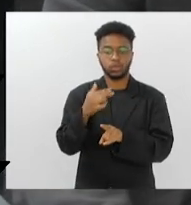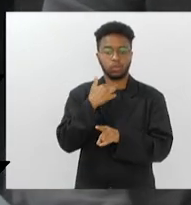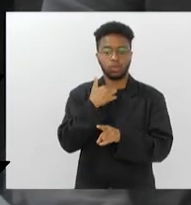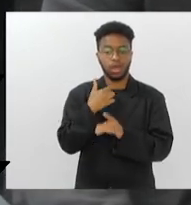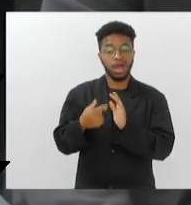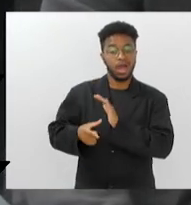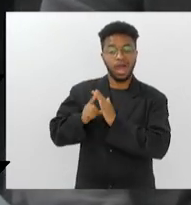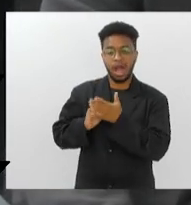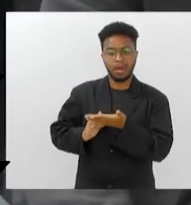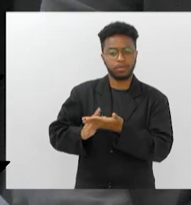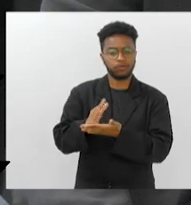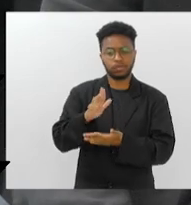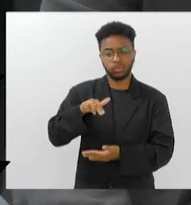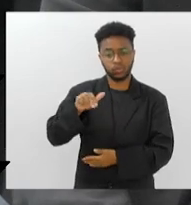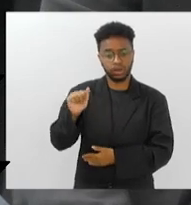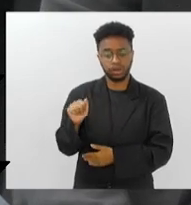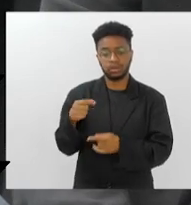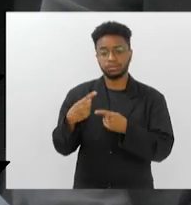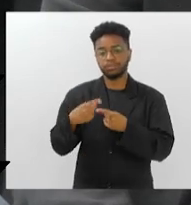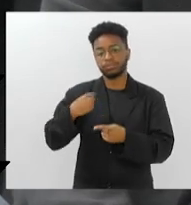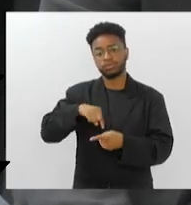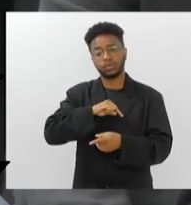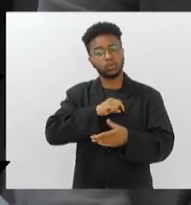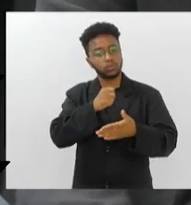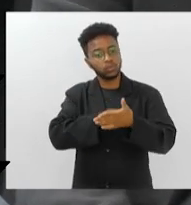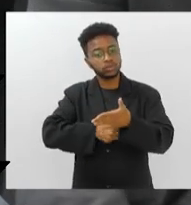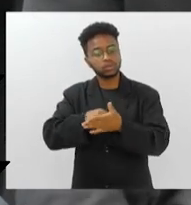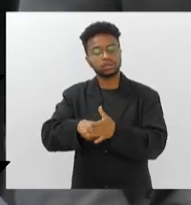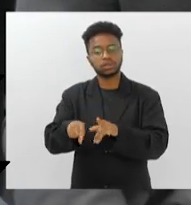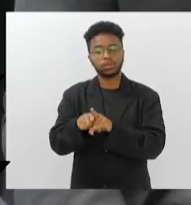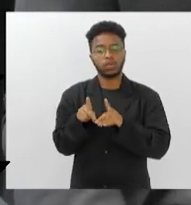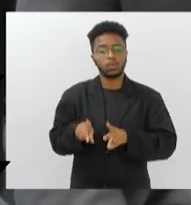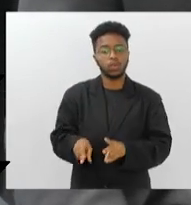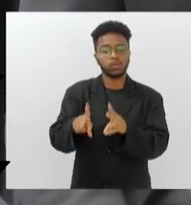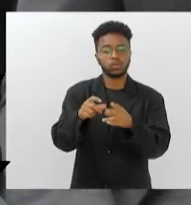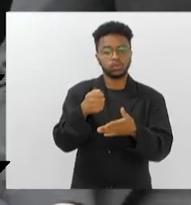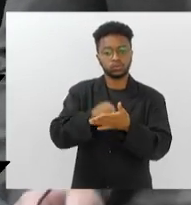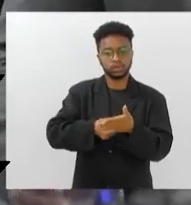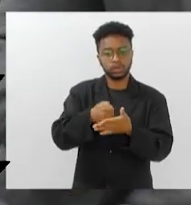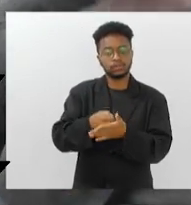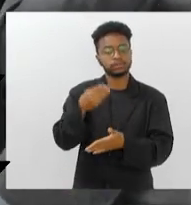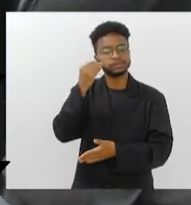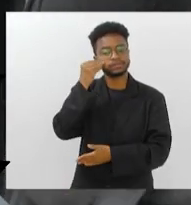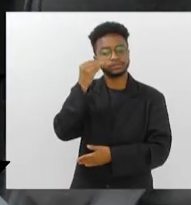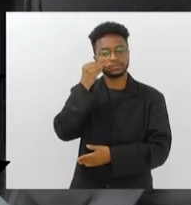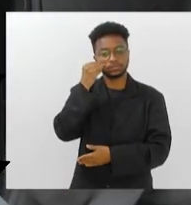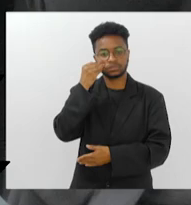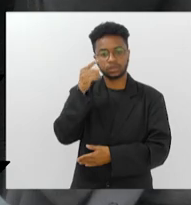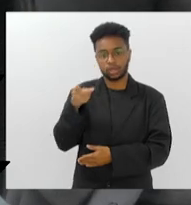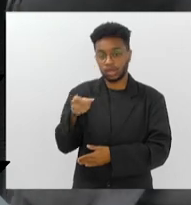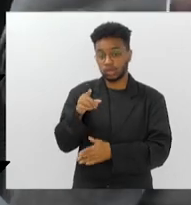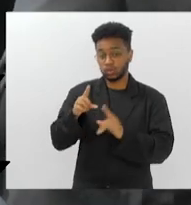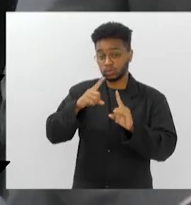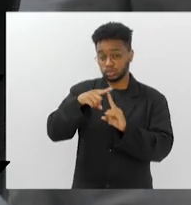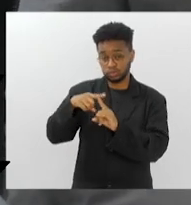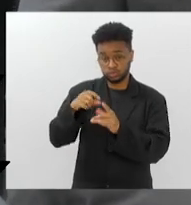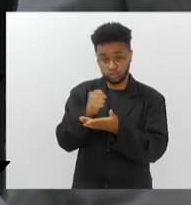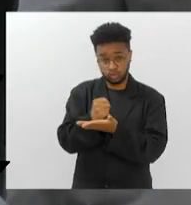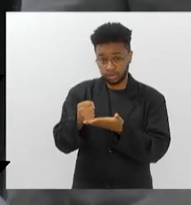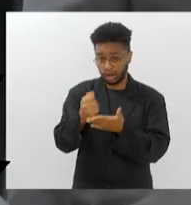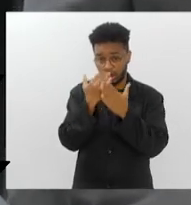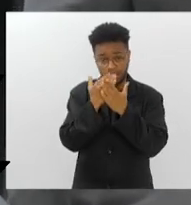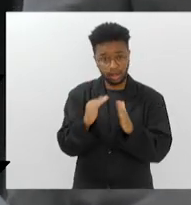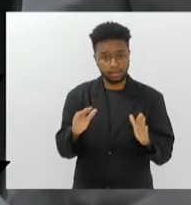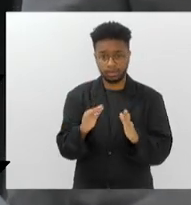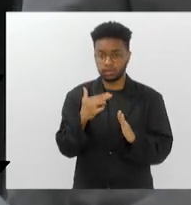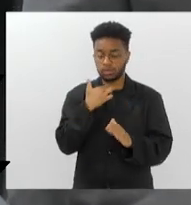em nenhuma Instância nós estamos lutando e vamos e vamos continuar lutando para que esse essa modalidade contratual ela inexista isso não